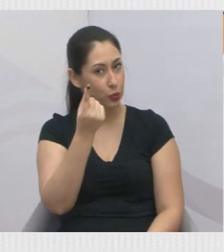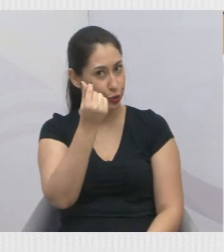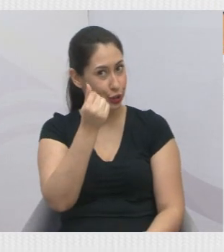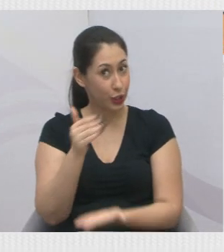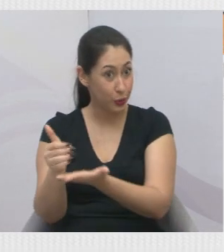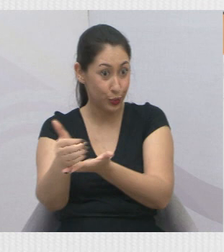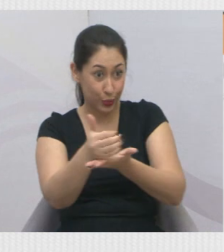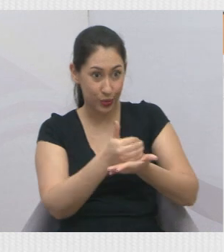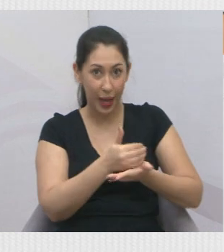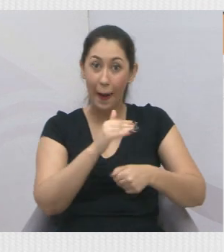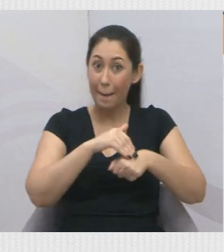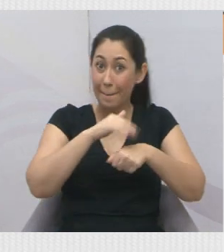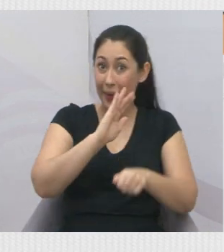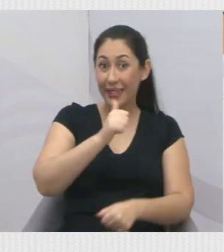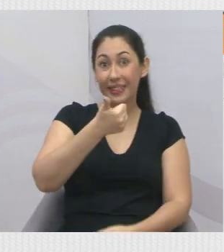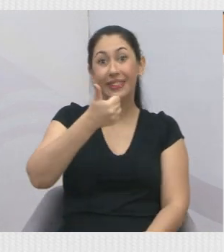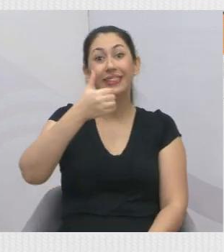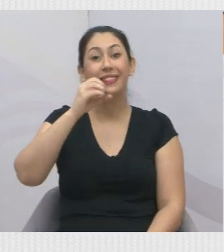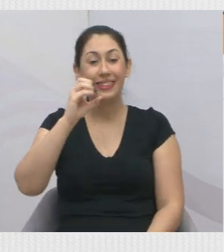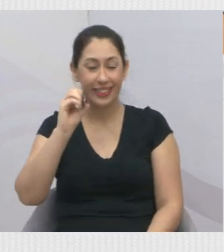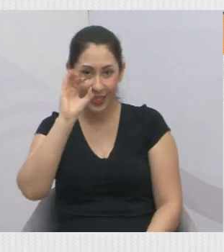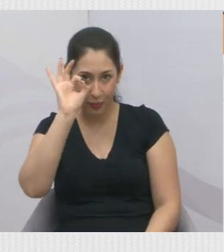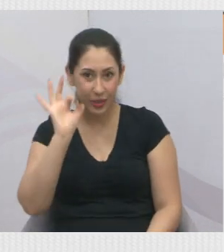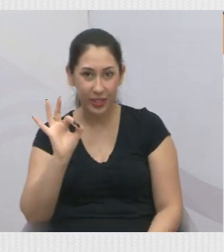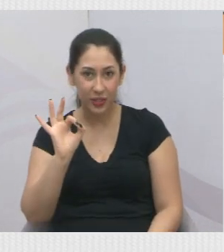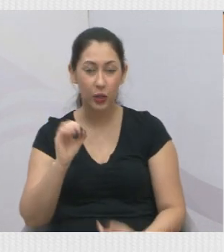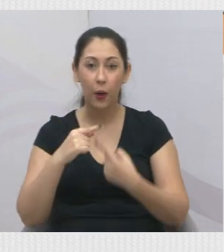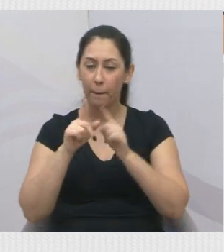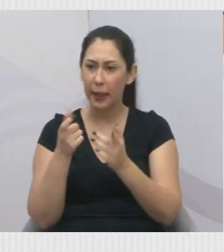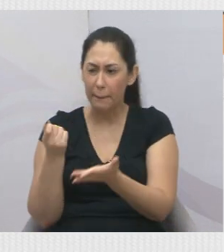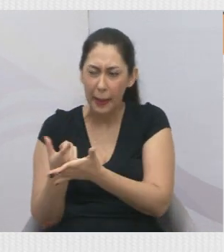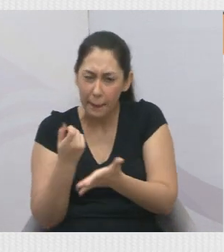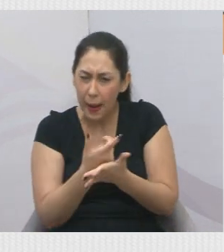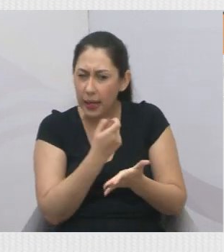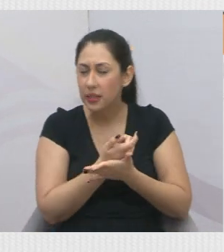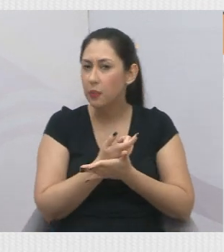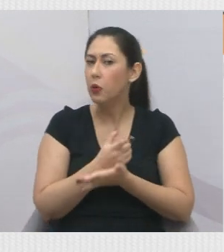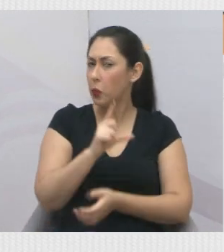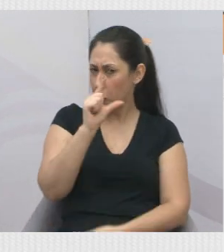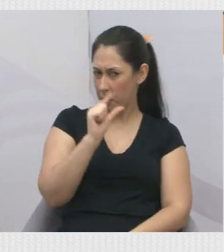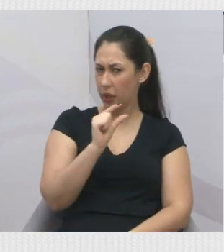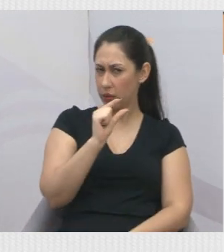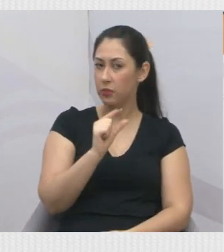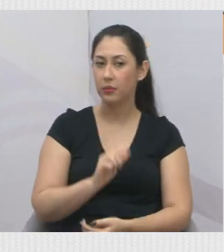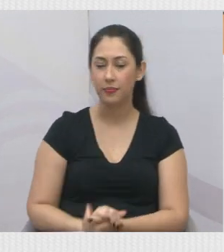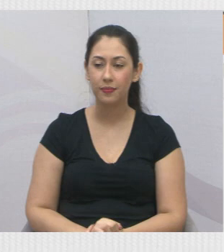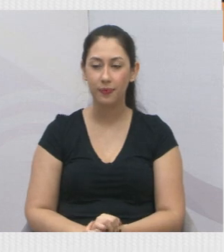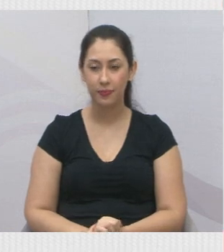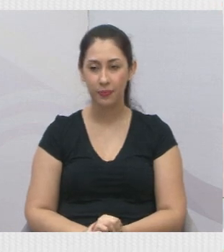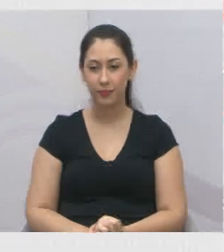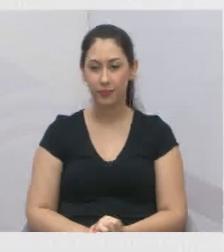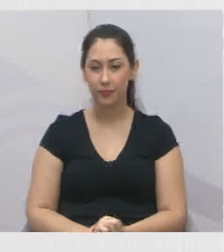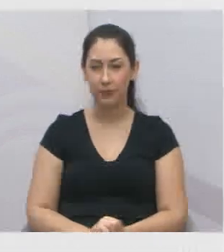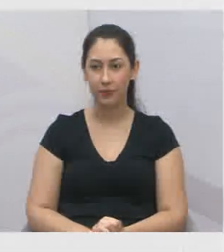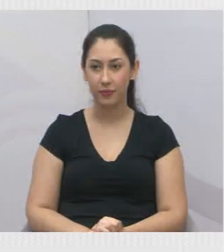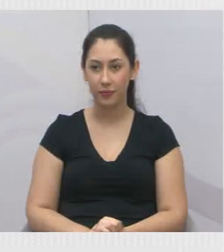fomos prudentes com os gastos para não gastar além do que tem arrecadado.